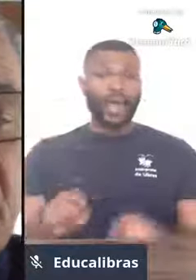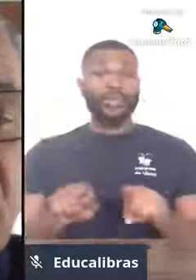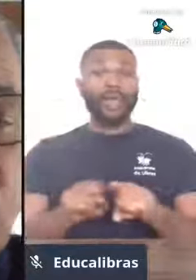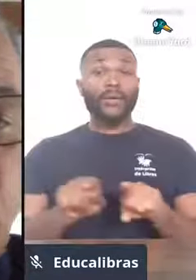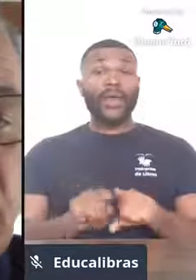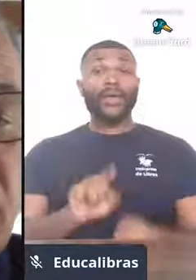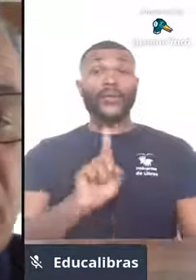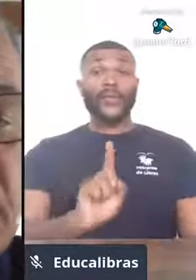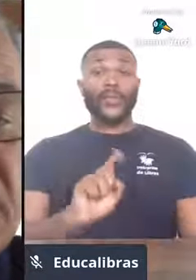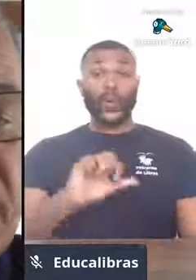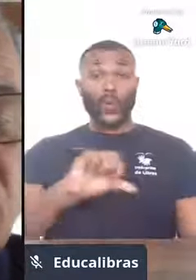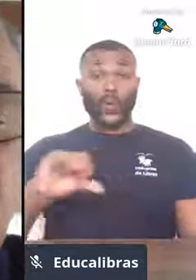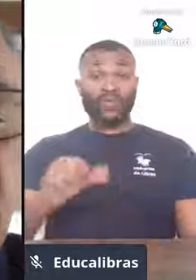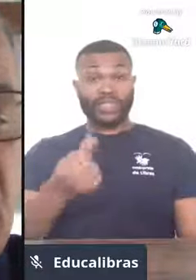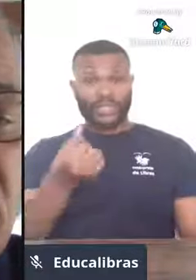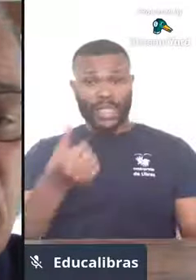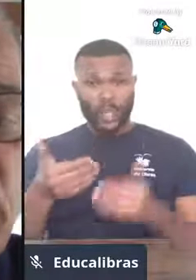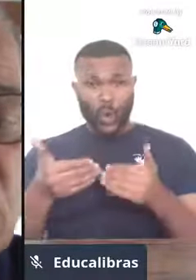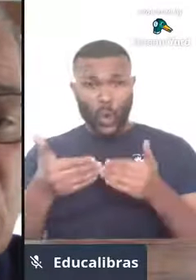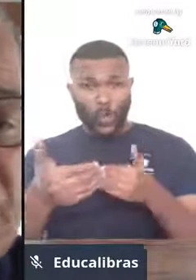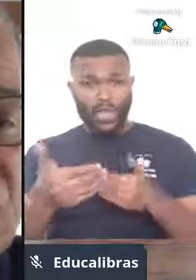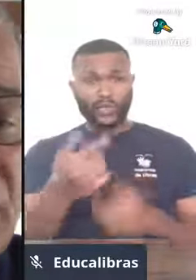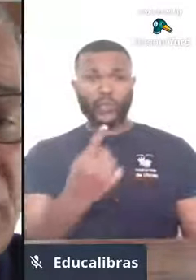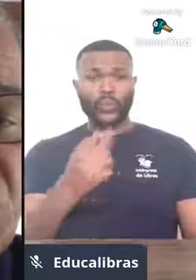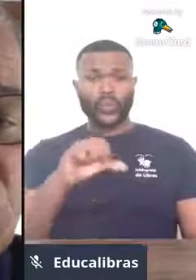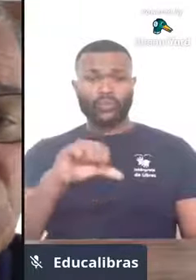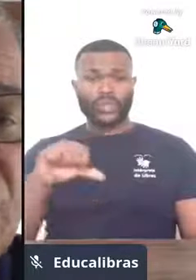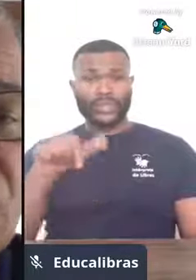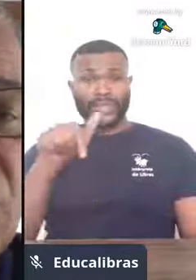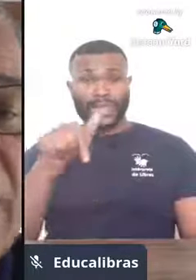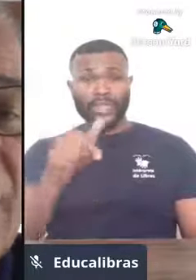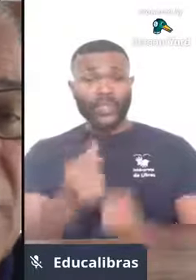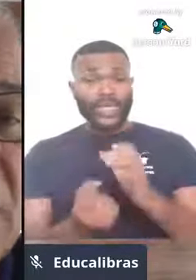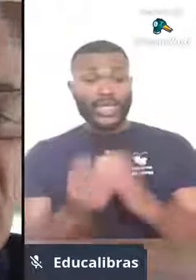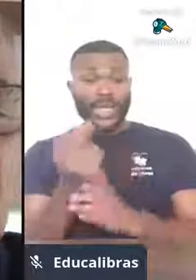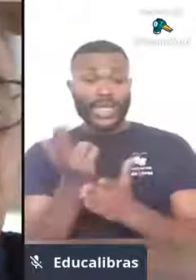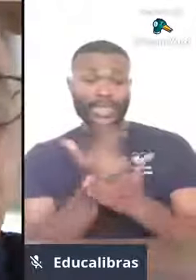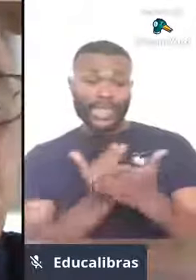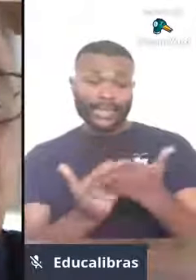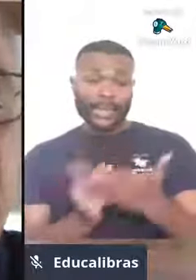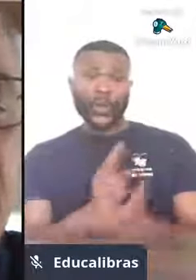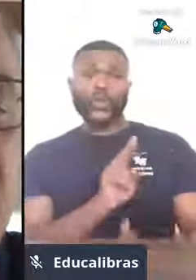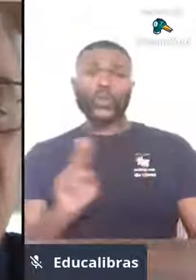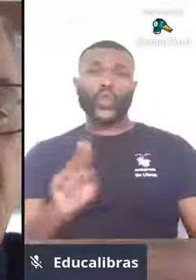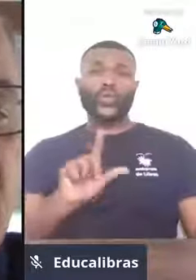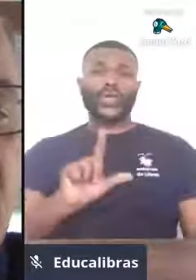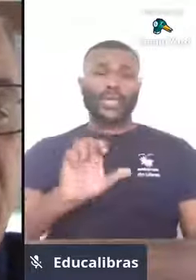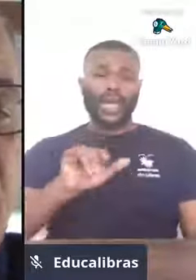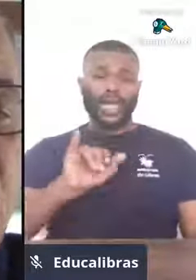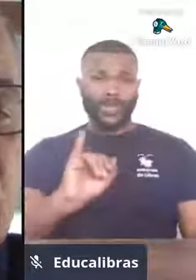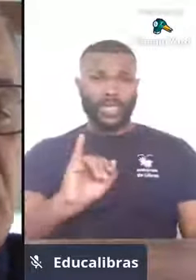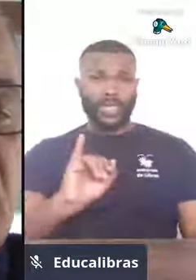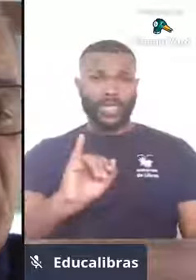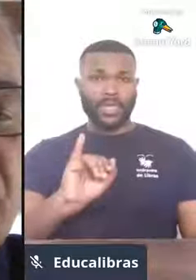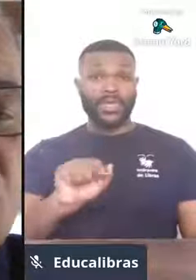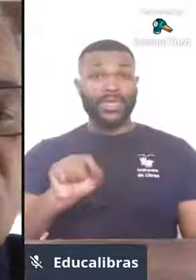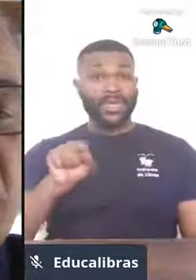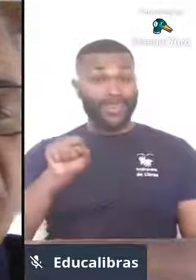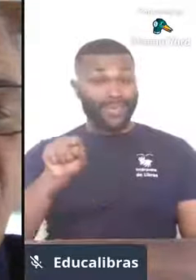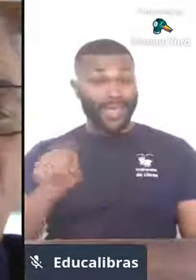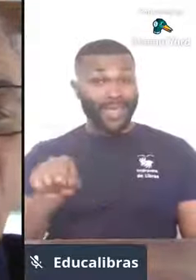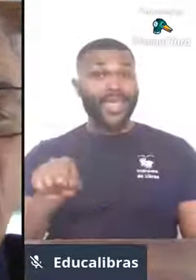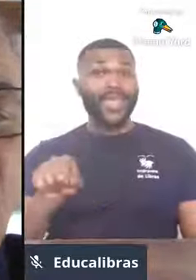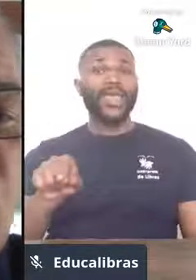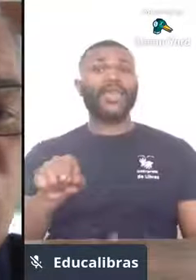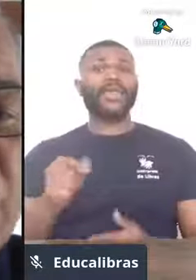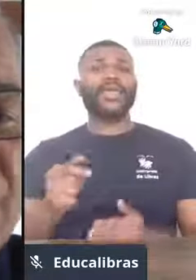96 ainda, começo de 97, eu criei um personagem infantil chamado Leme, que é o Gibi do Leme, que ele foi, inclusive, cartão de